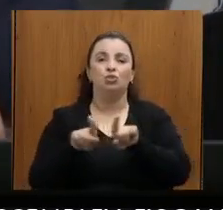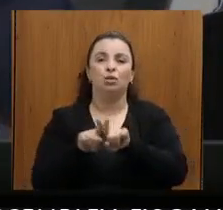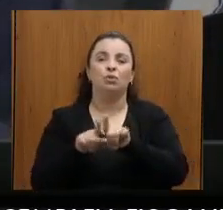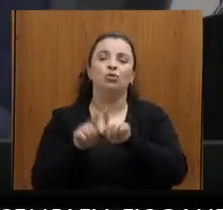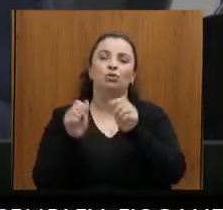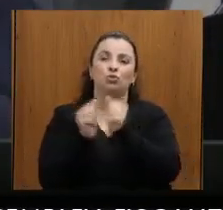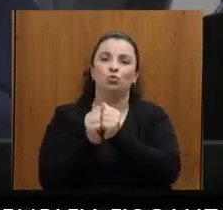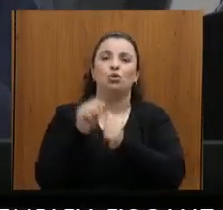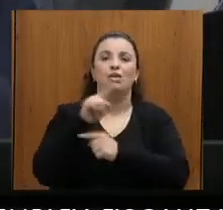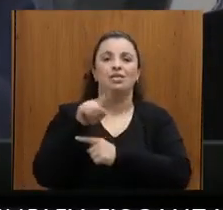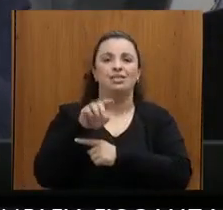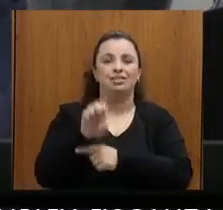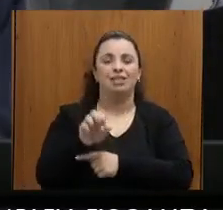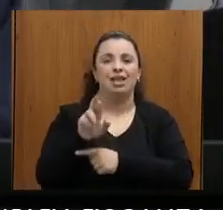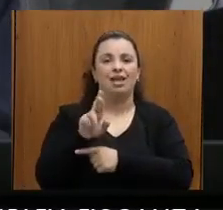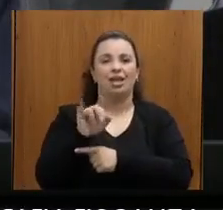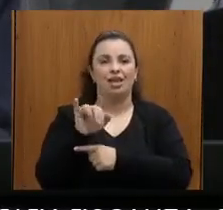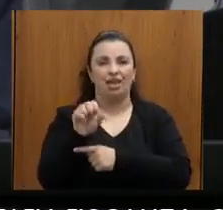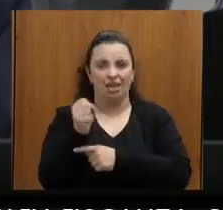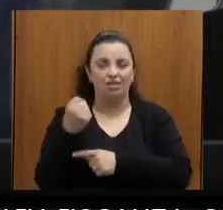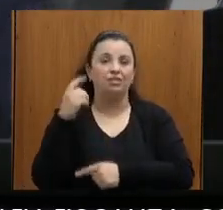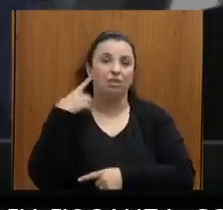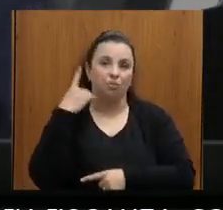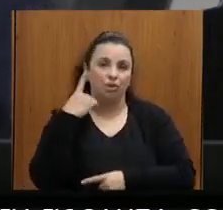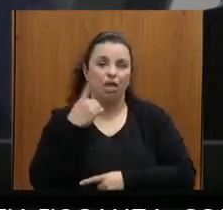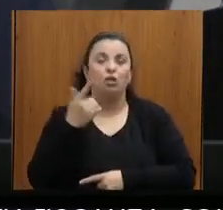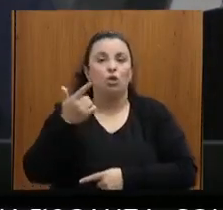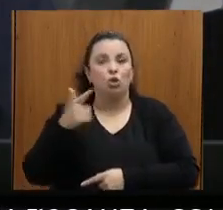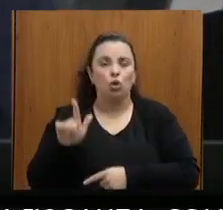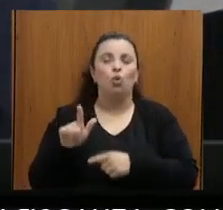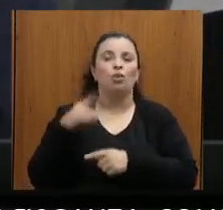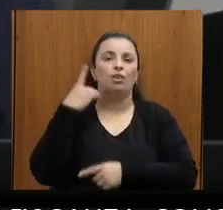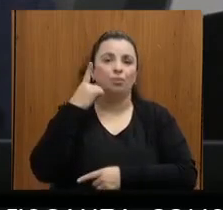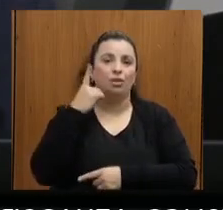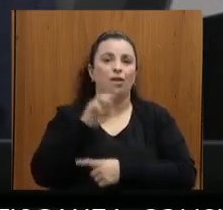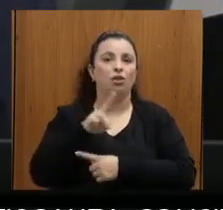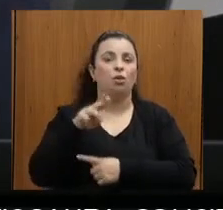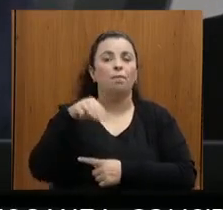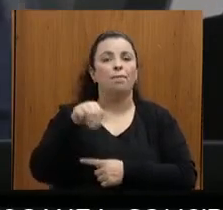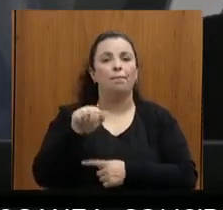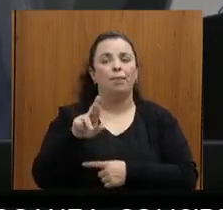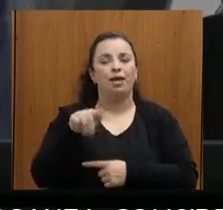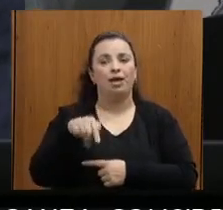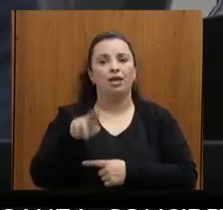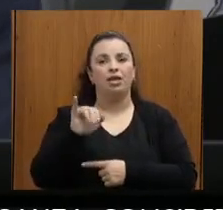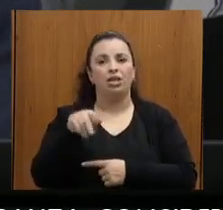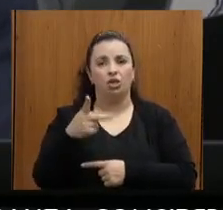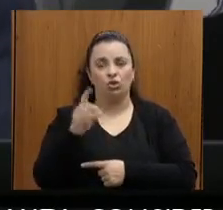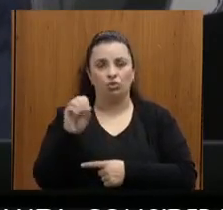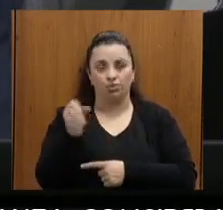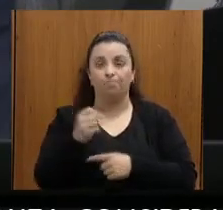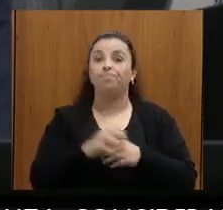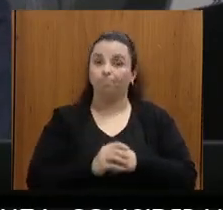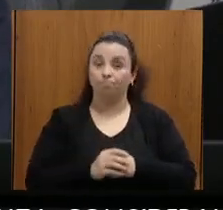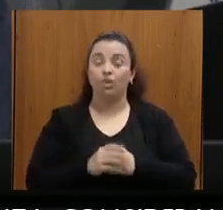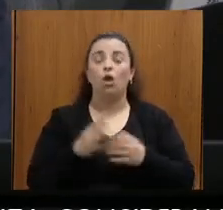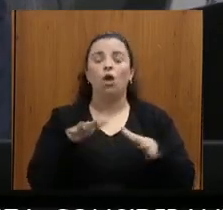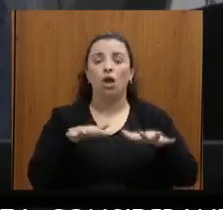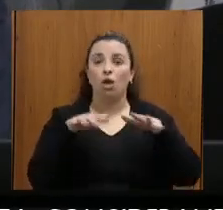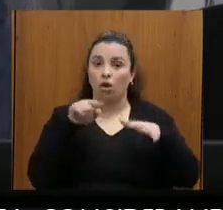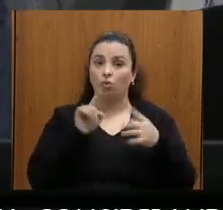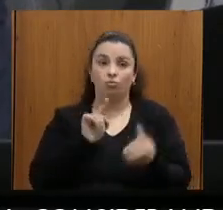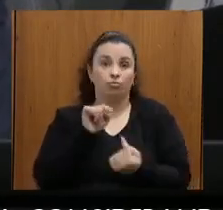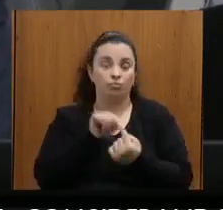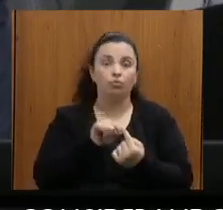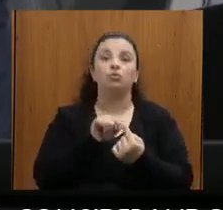presidente da Comissão de Participação Popular, deputado Marquinhos Lemos. Finalidade da reunião. Esta reunião se